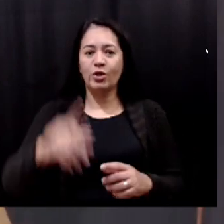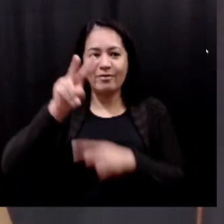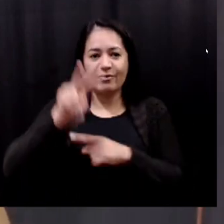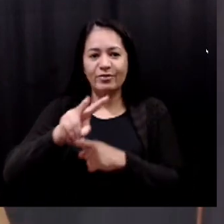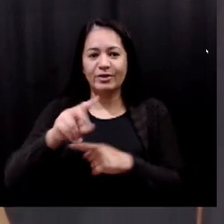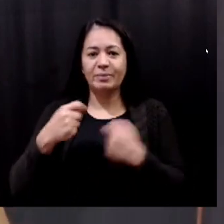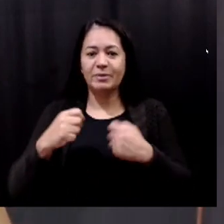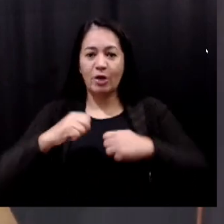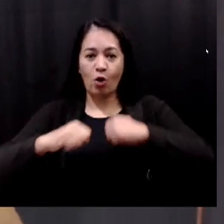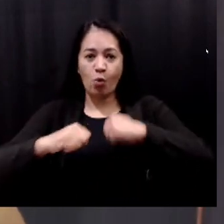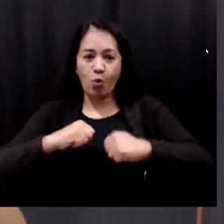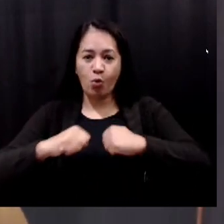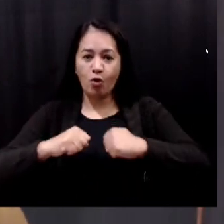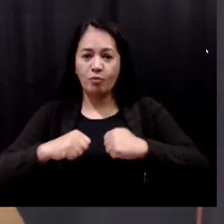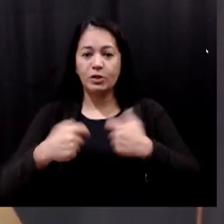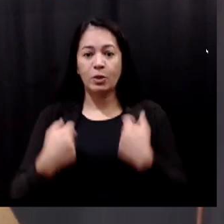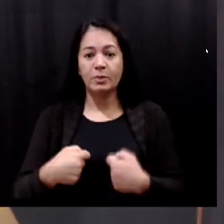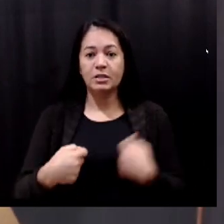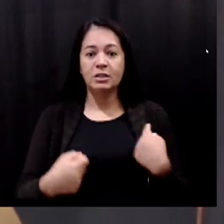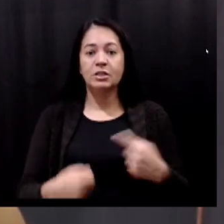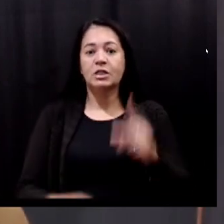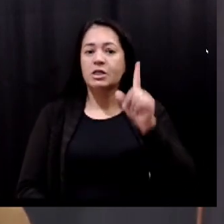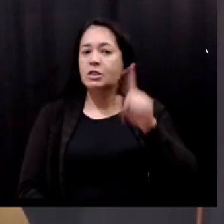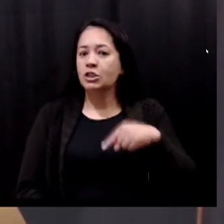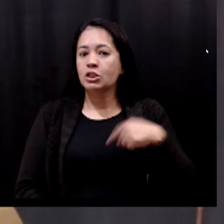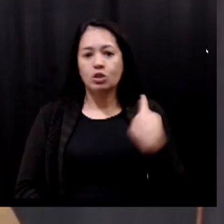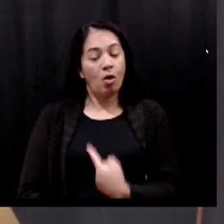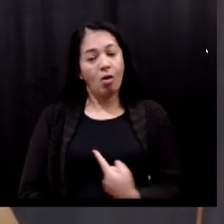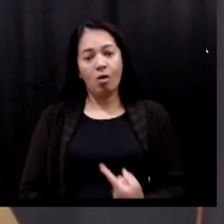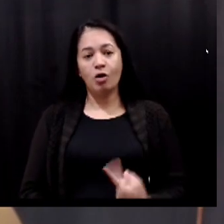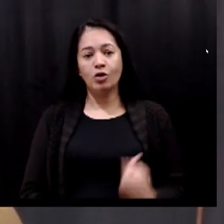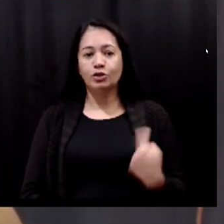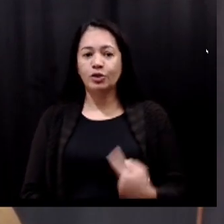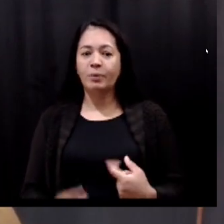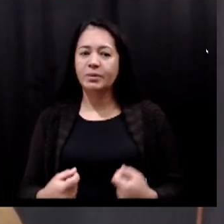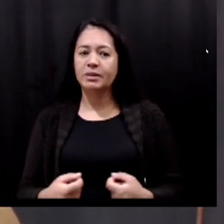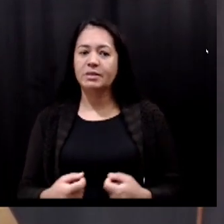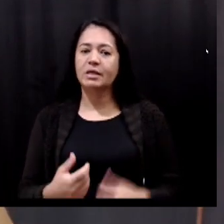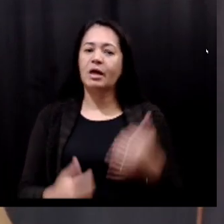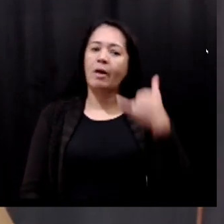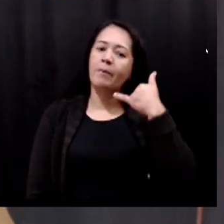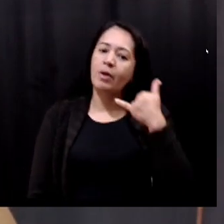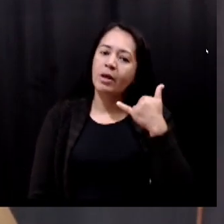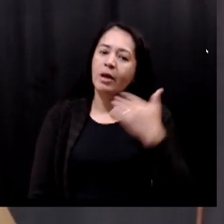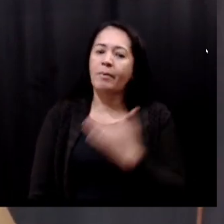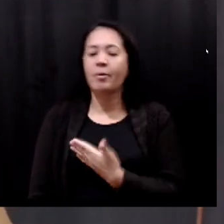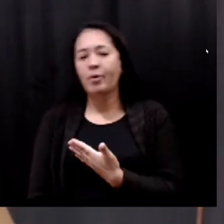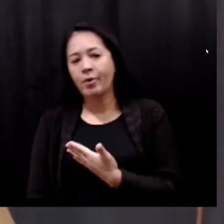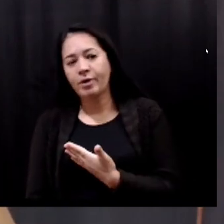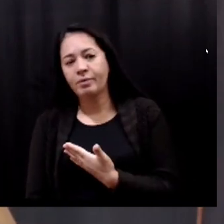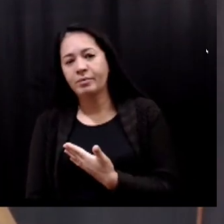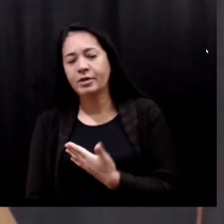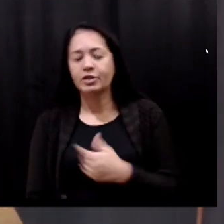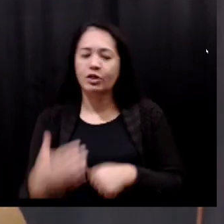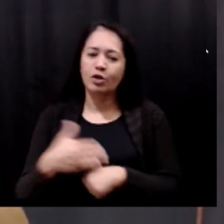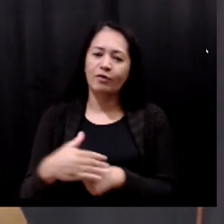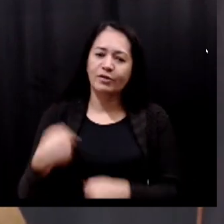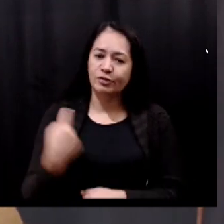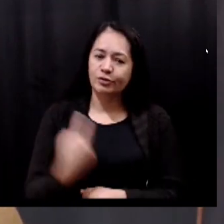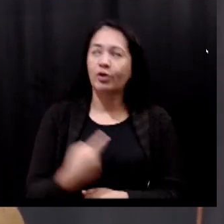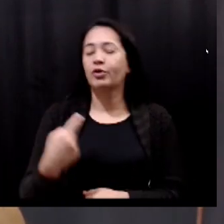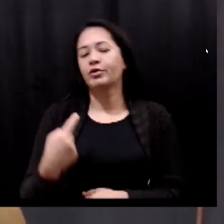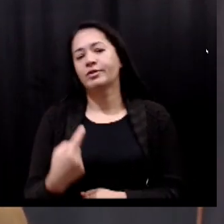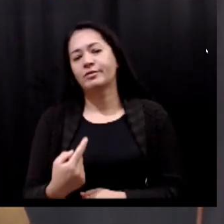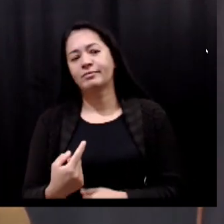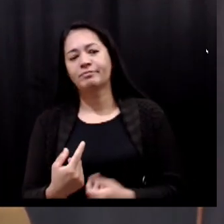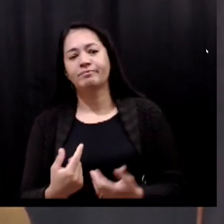que ser nosso. A gente vai precisar ligar para aquele amigo que fala com a gente, que conversa com a gente.